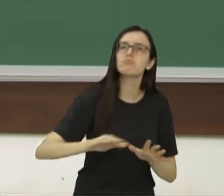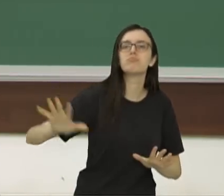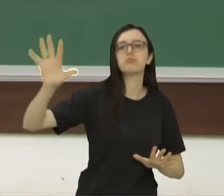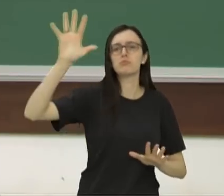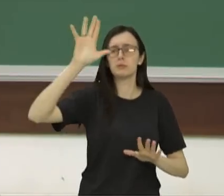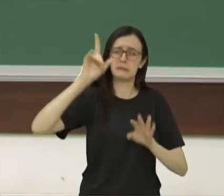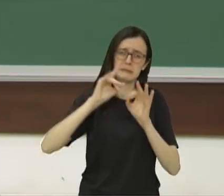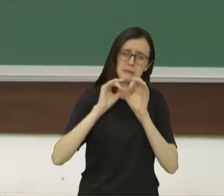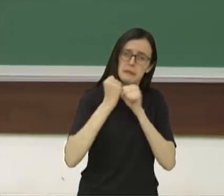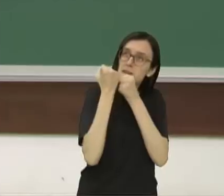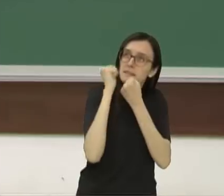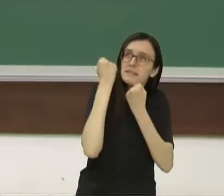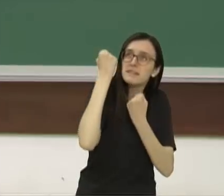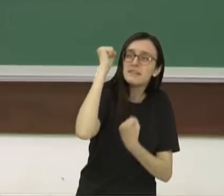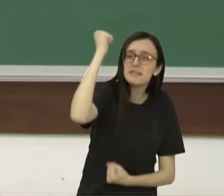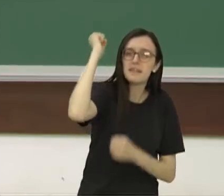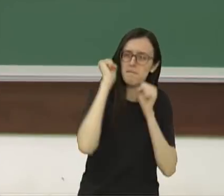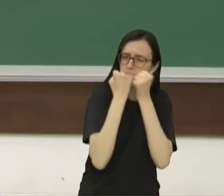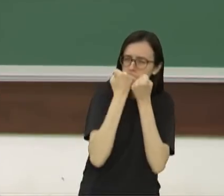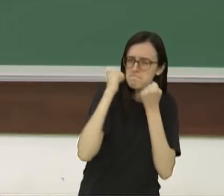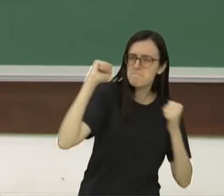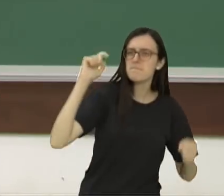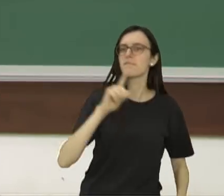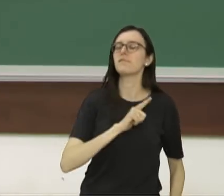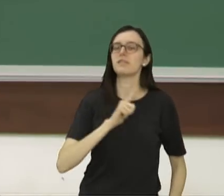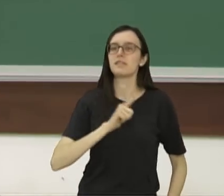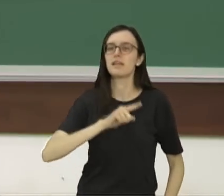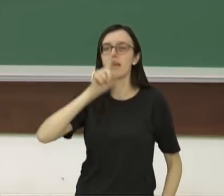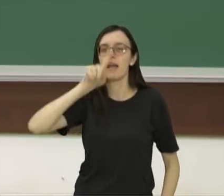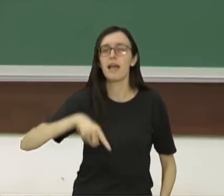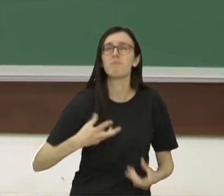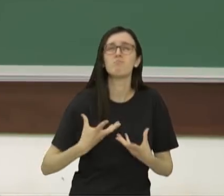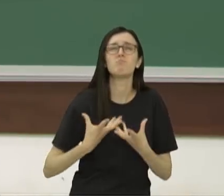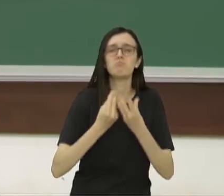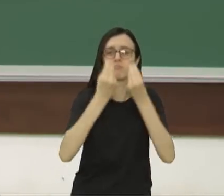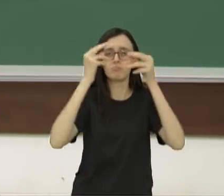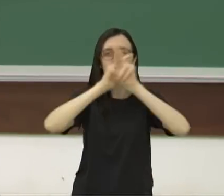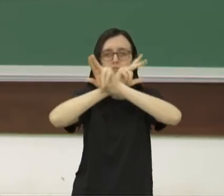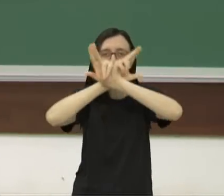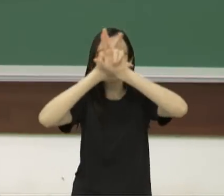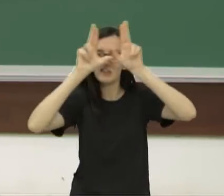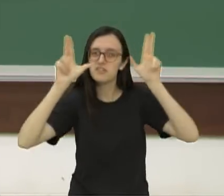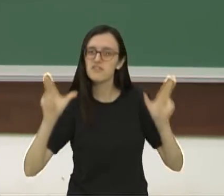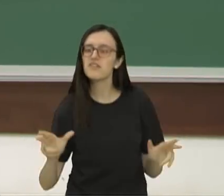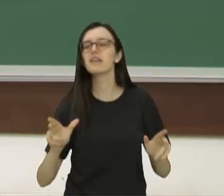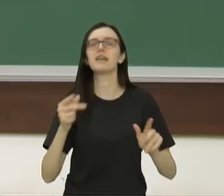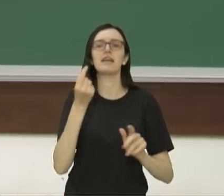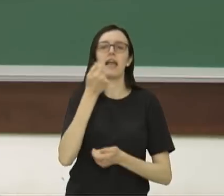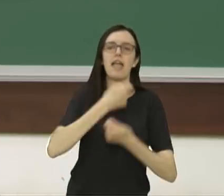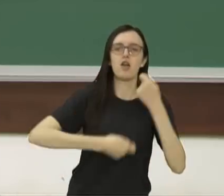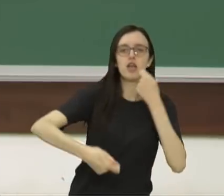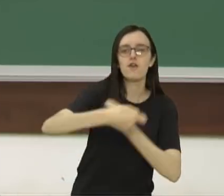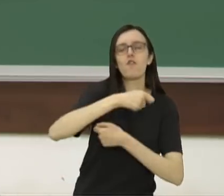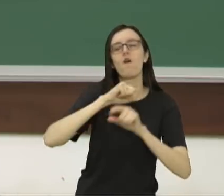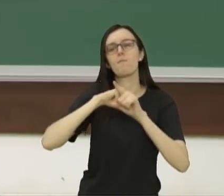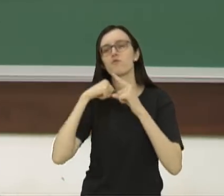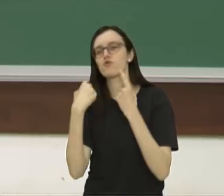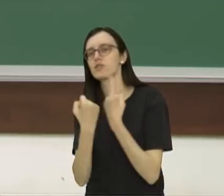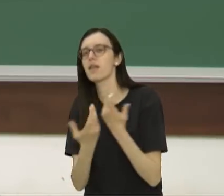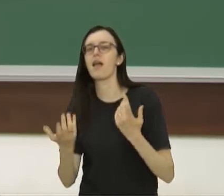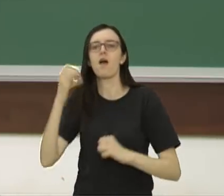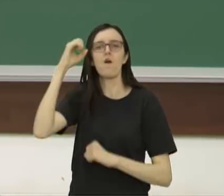muito extenso, muito grande, com grande diversidade aí, econômica,